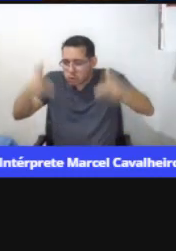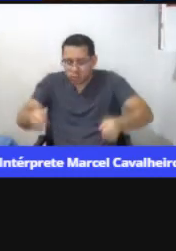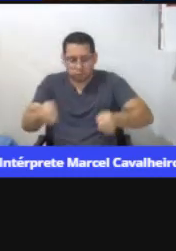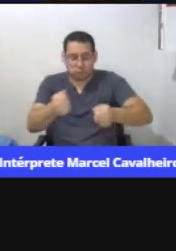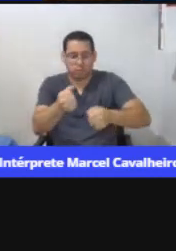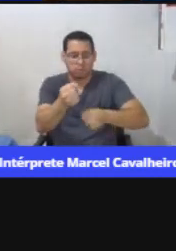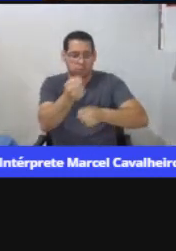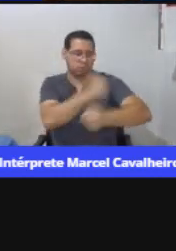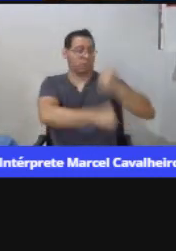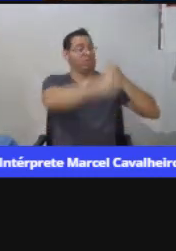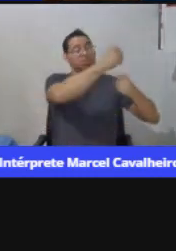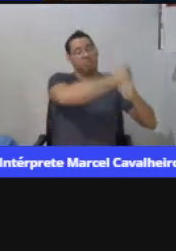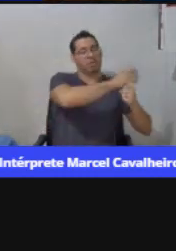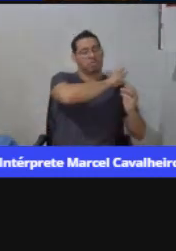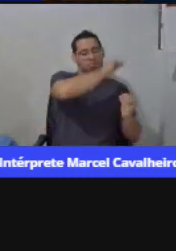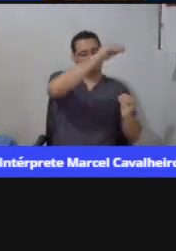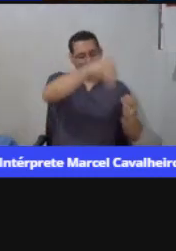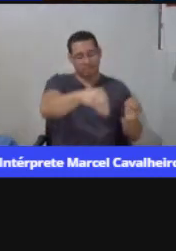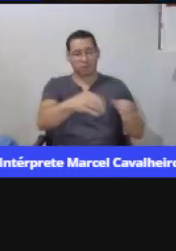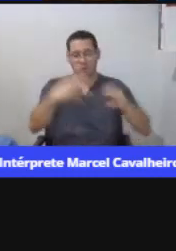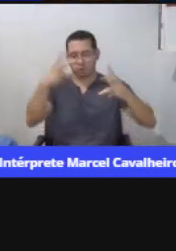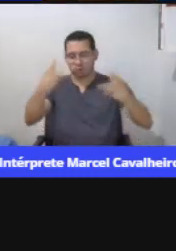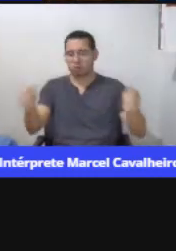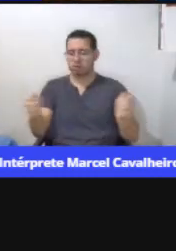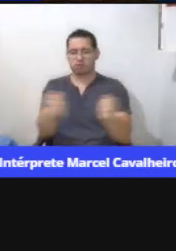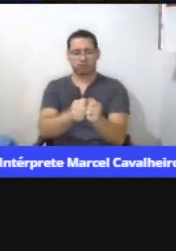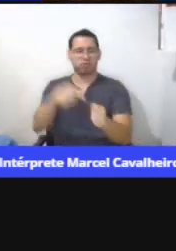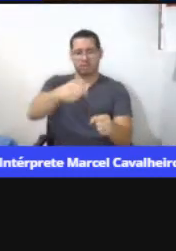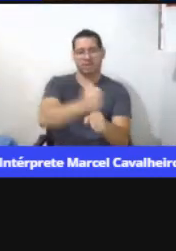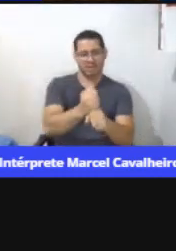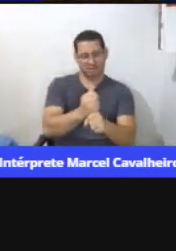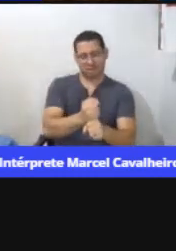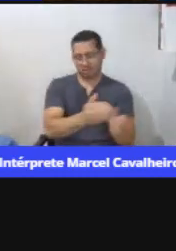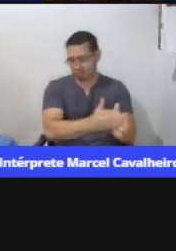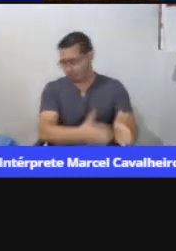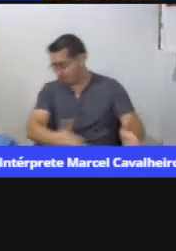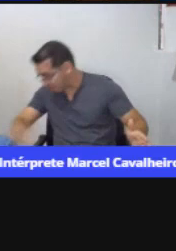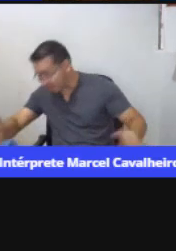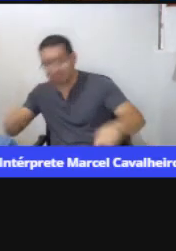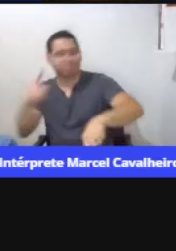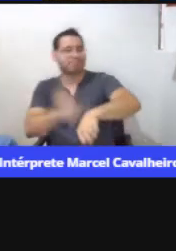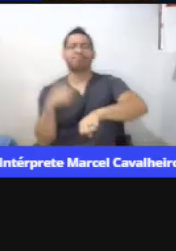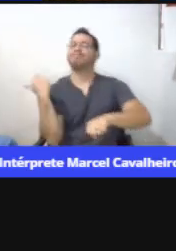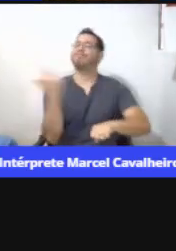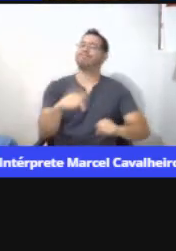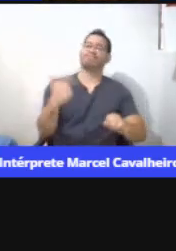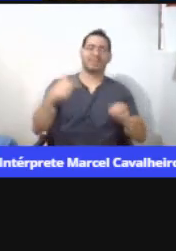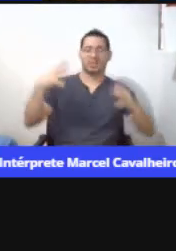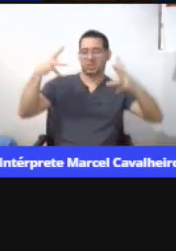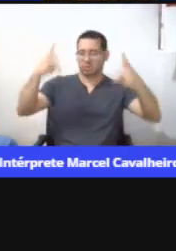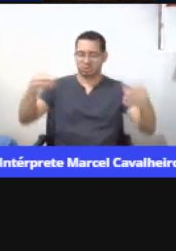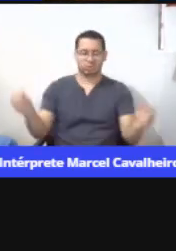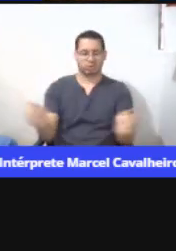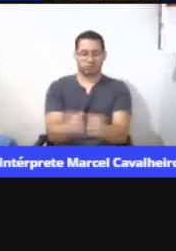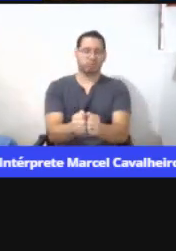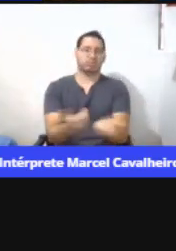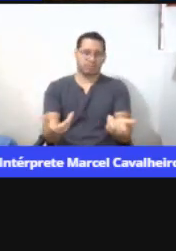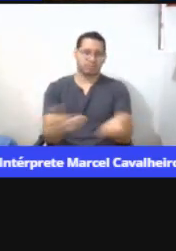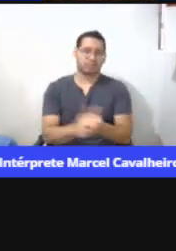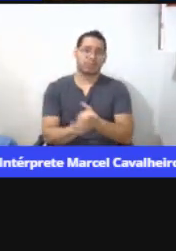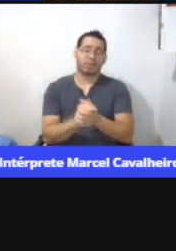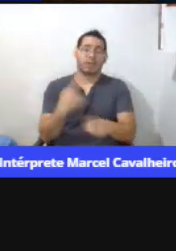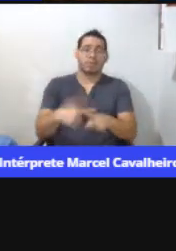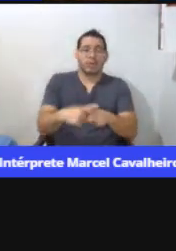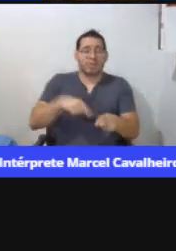com todas as habilidades do ano vigente. Não daria tempo de trabalhar todas as habilidades. Por quê? Porque nós temos